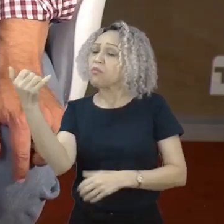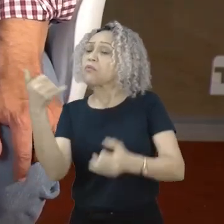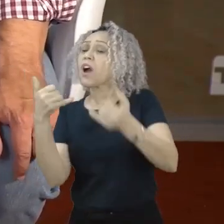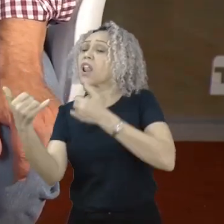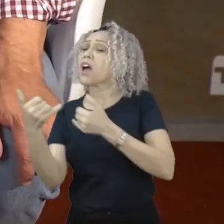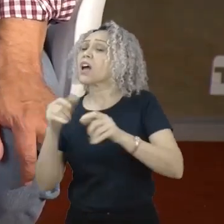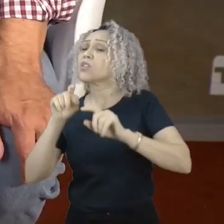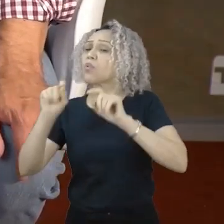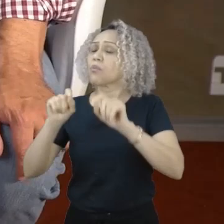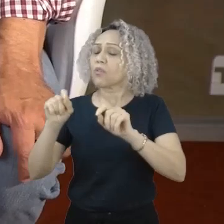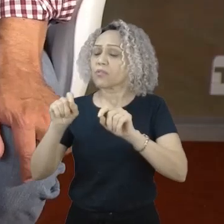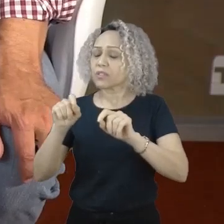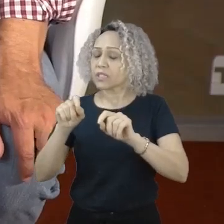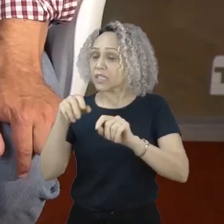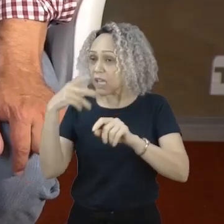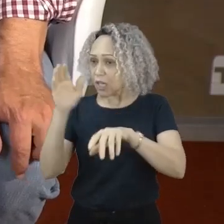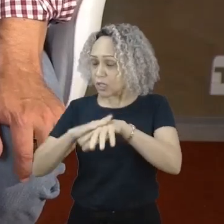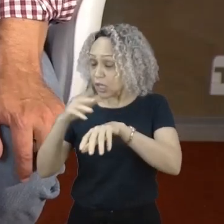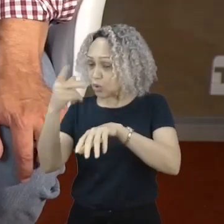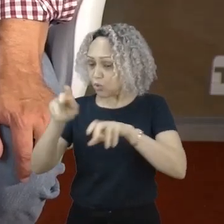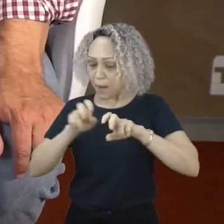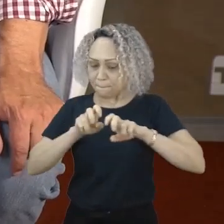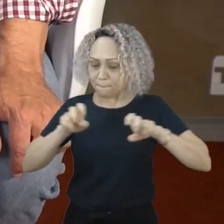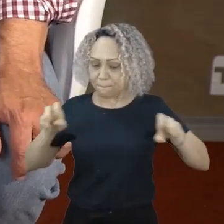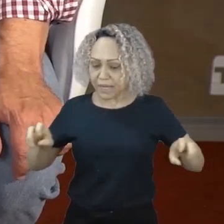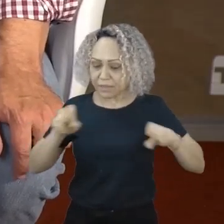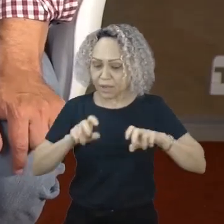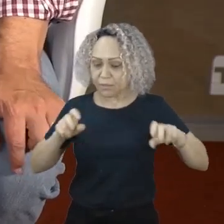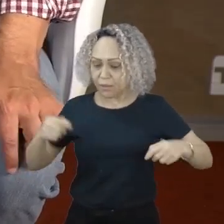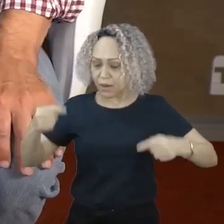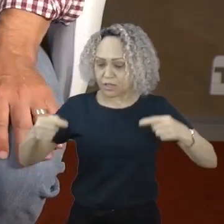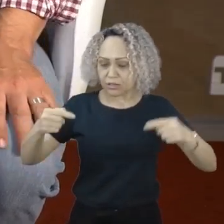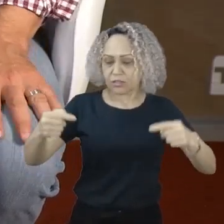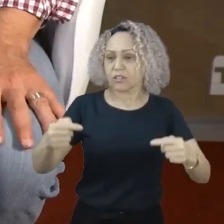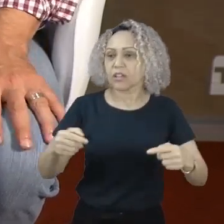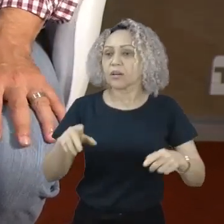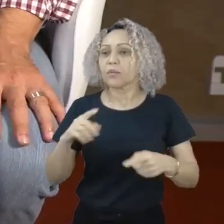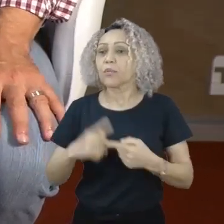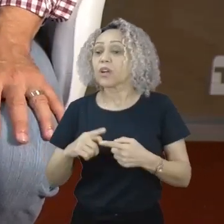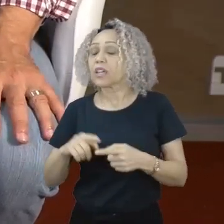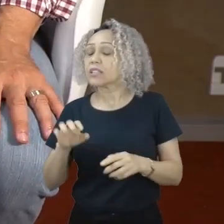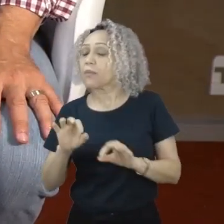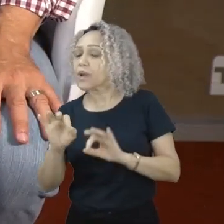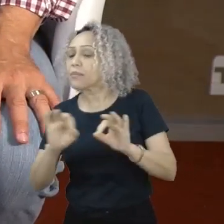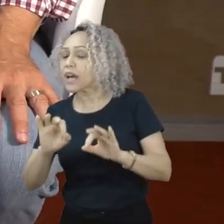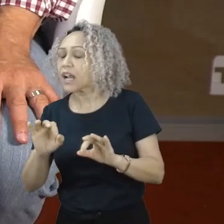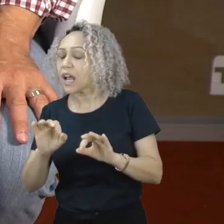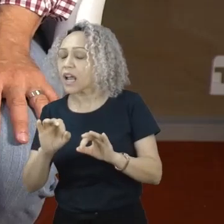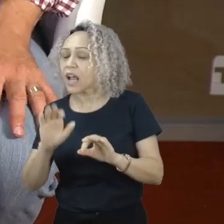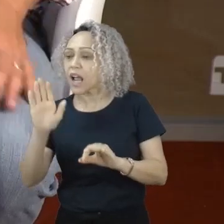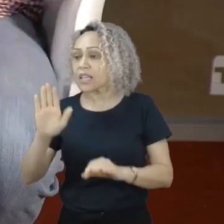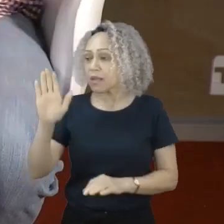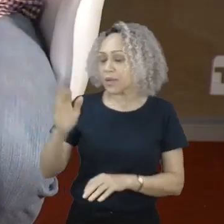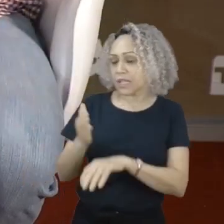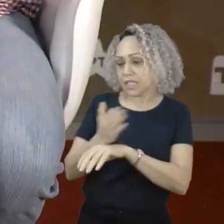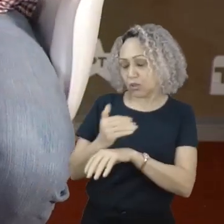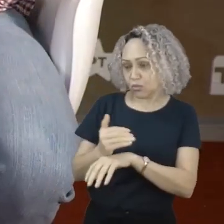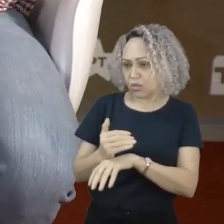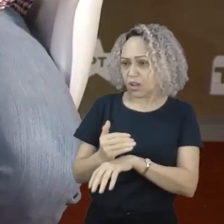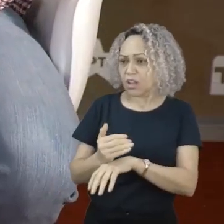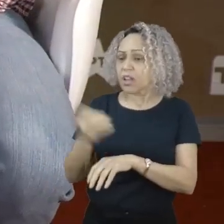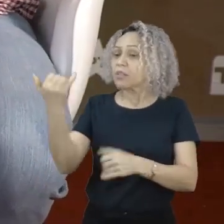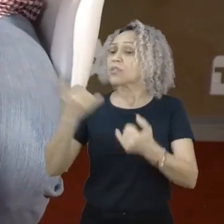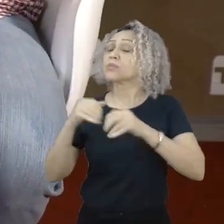acontecendo mesas simultâneas aqui nesses 2 dias para preparar essas pré-candidaturas. Fala um pouquinho do tema da sua mesa. O